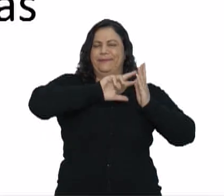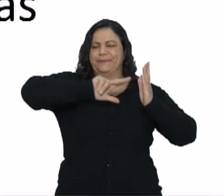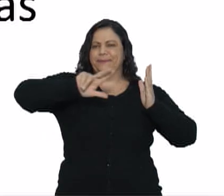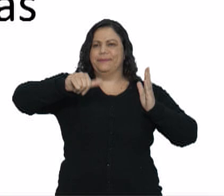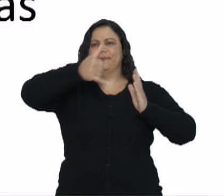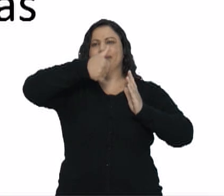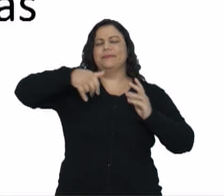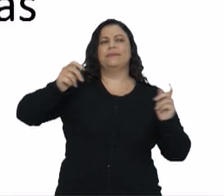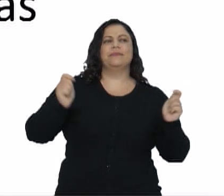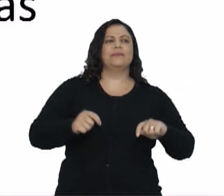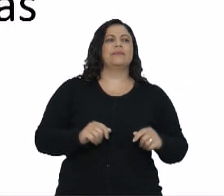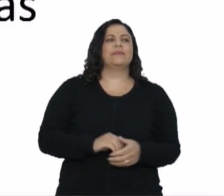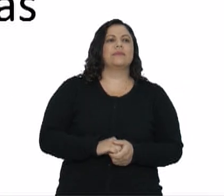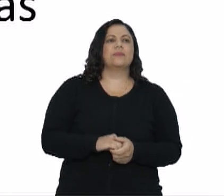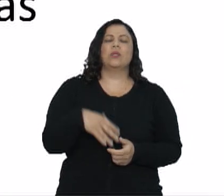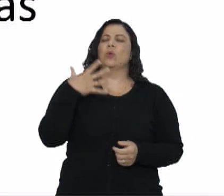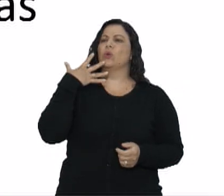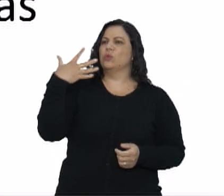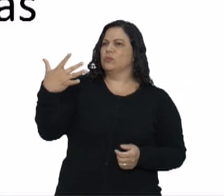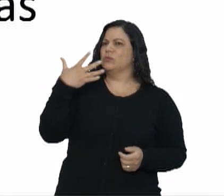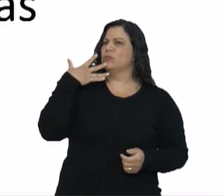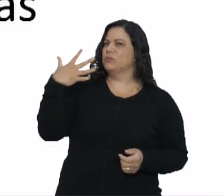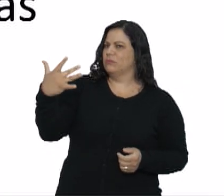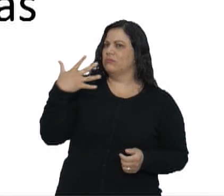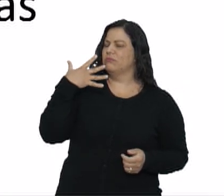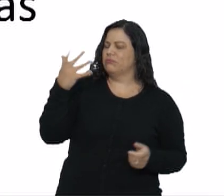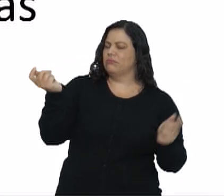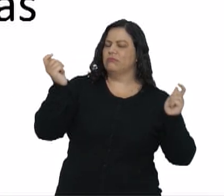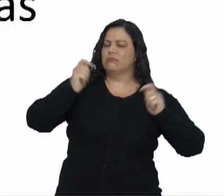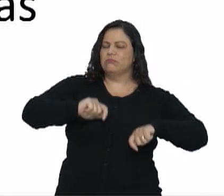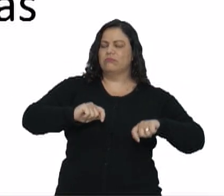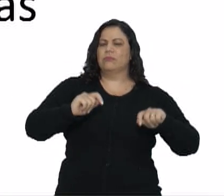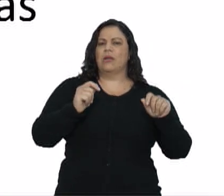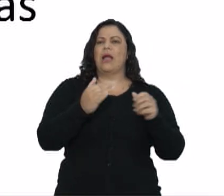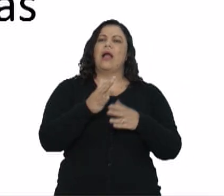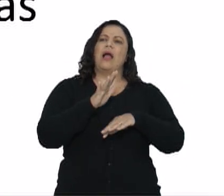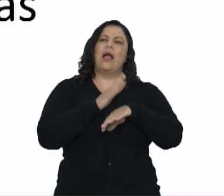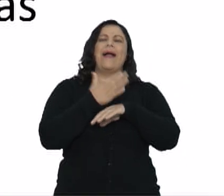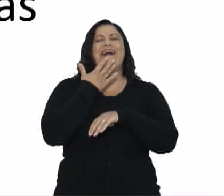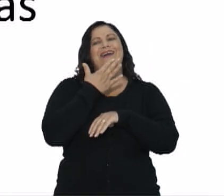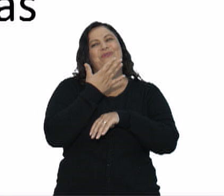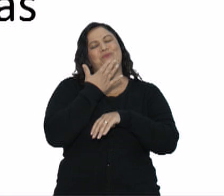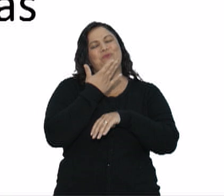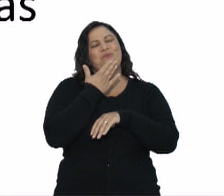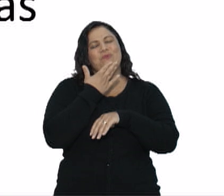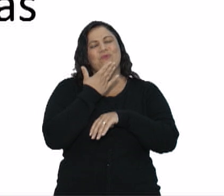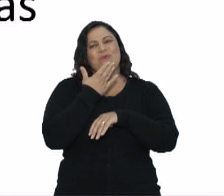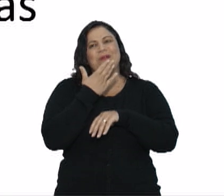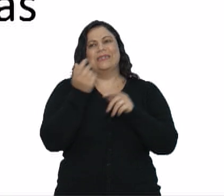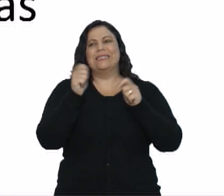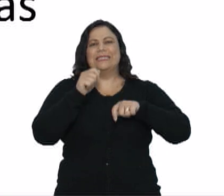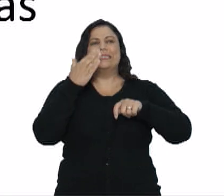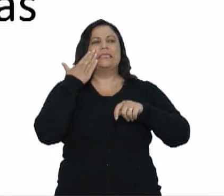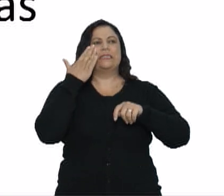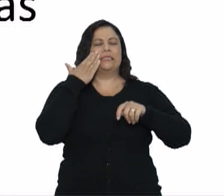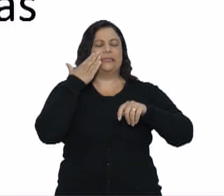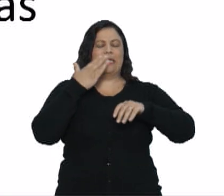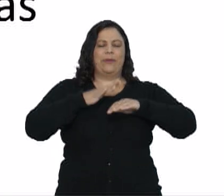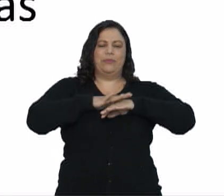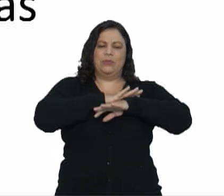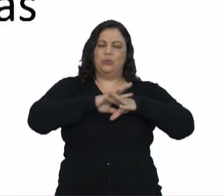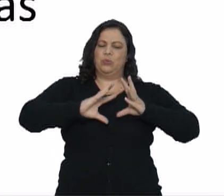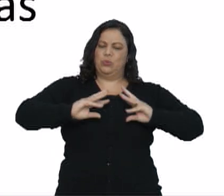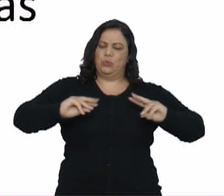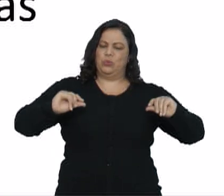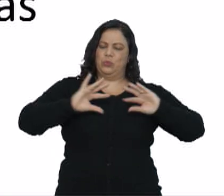Seus trabalhos incluíam douramento, né, que ele fazia aquela parte de deixar em